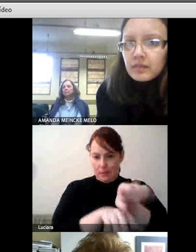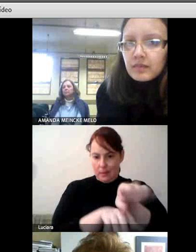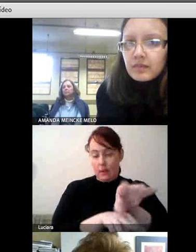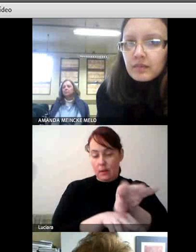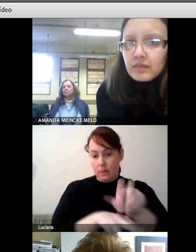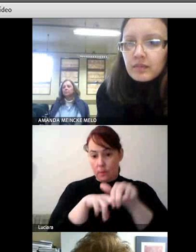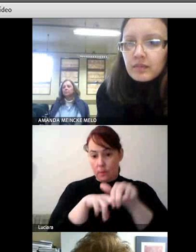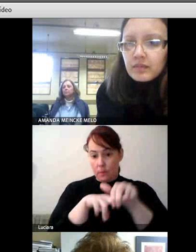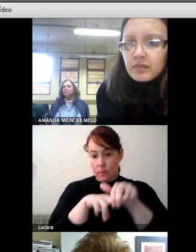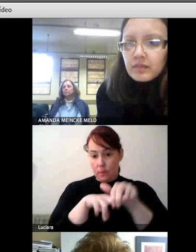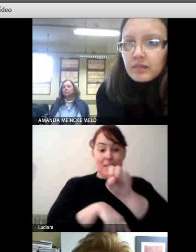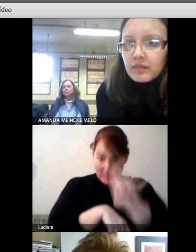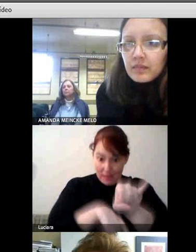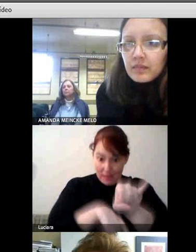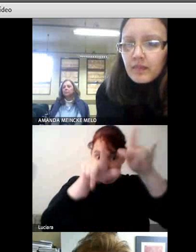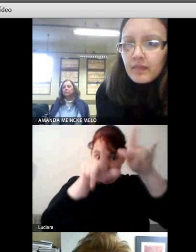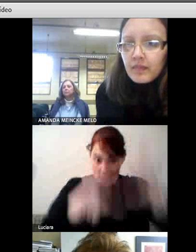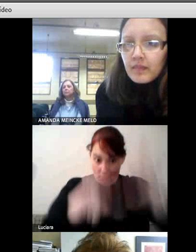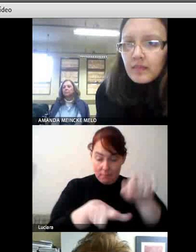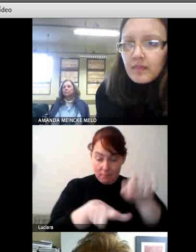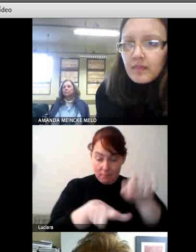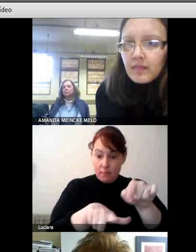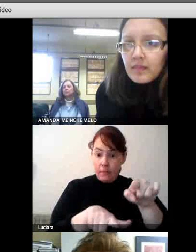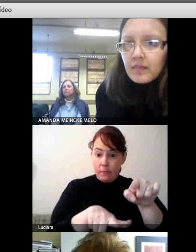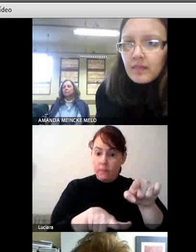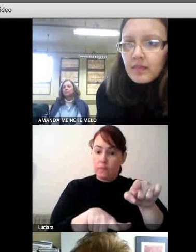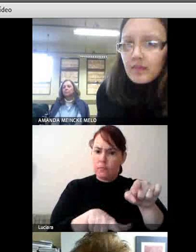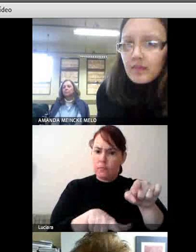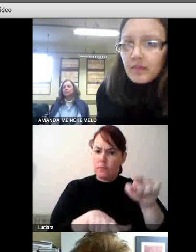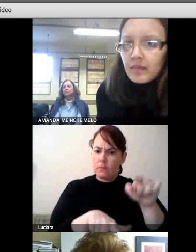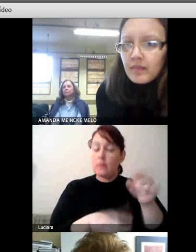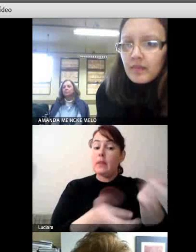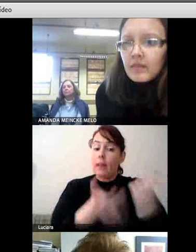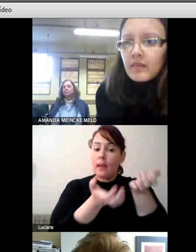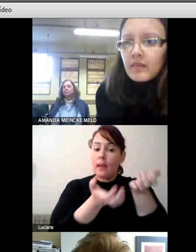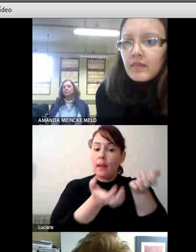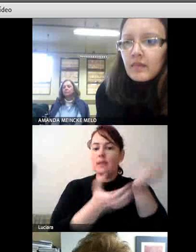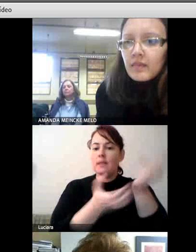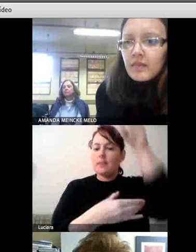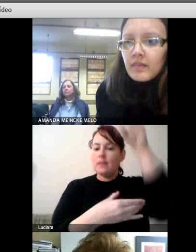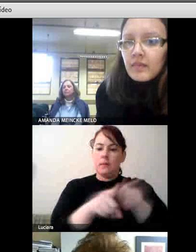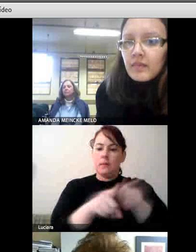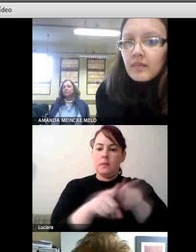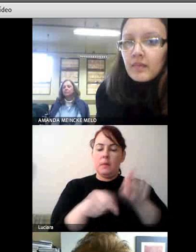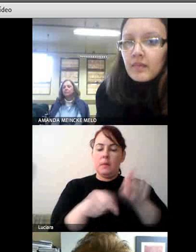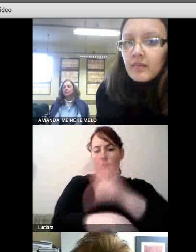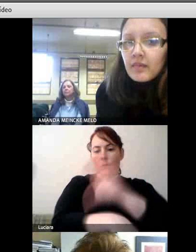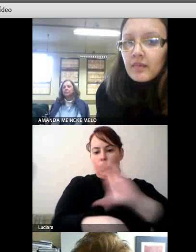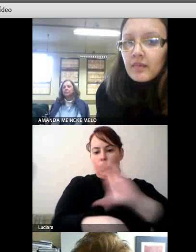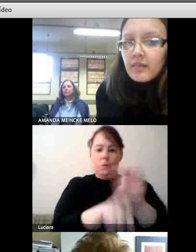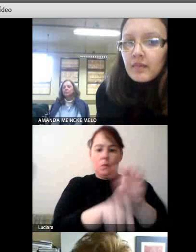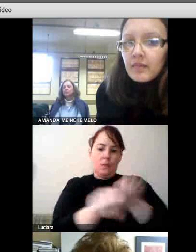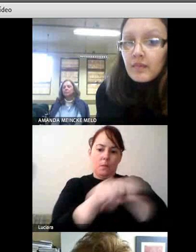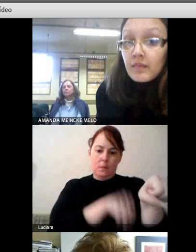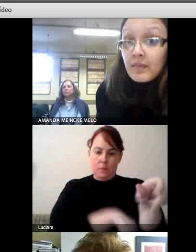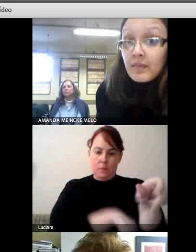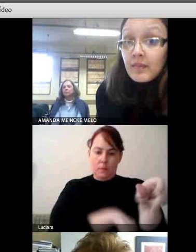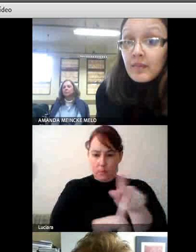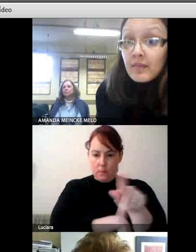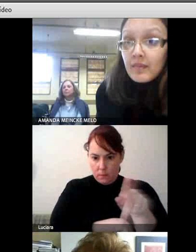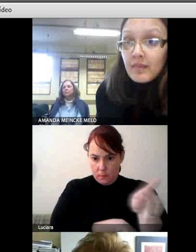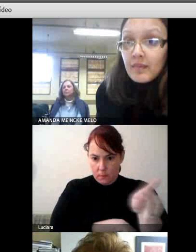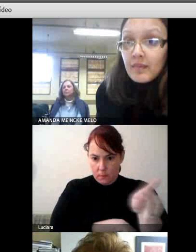Instituto Federal de Educação, Ciência e Tecnologia, que a nossa ministra, a nossa presidente, acaba